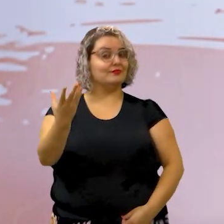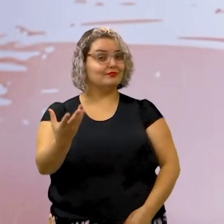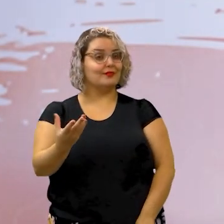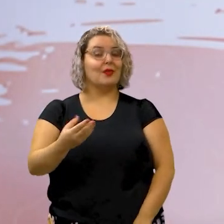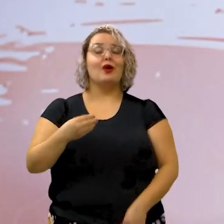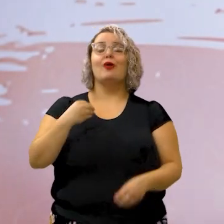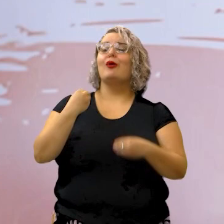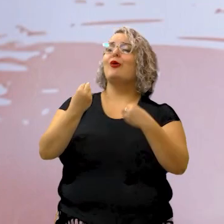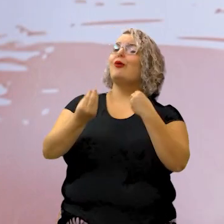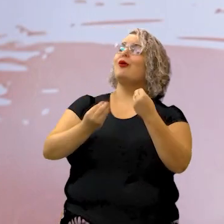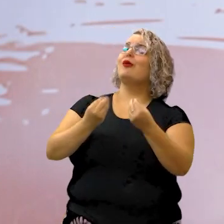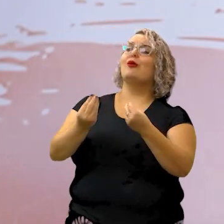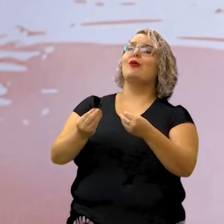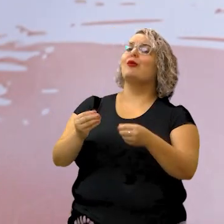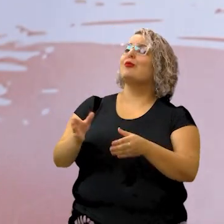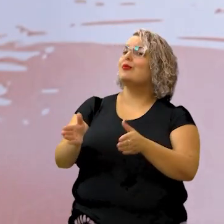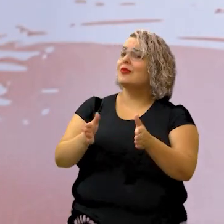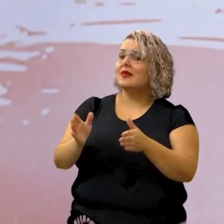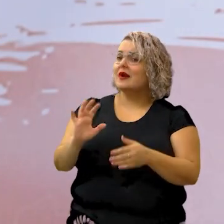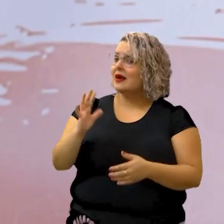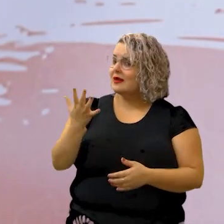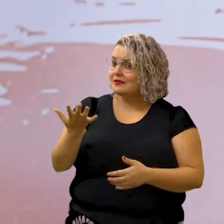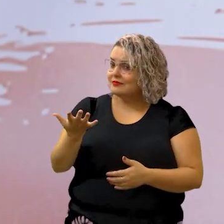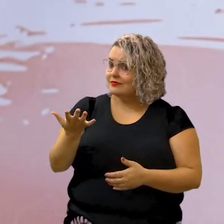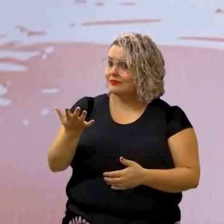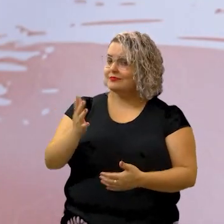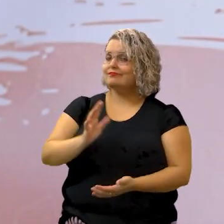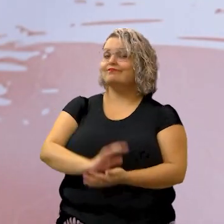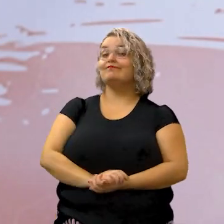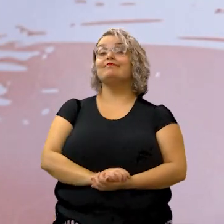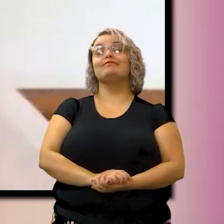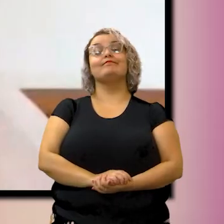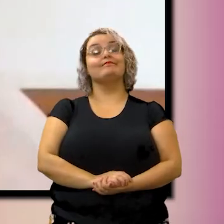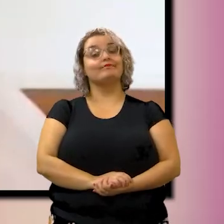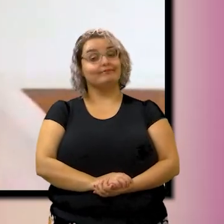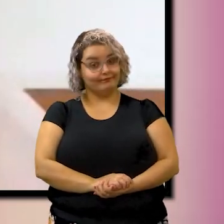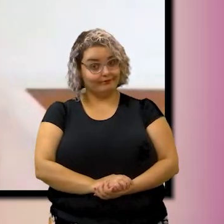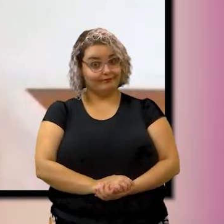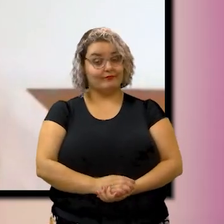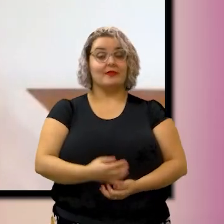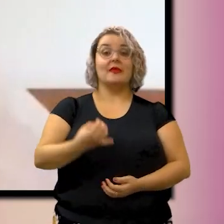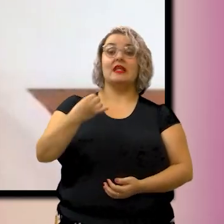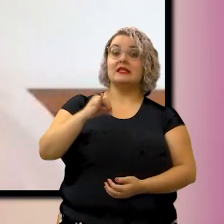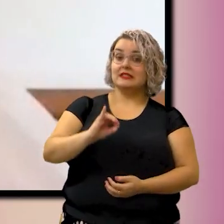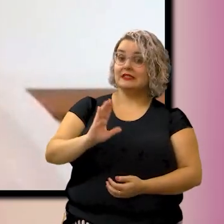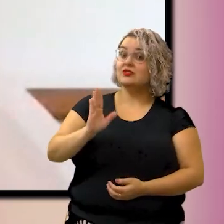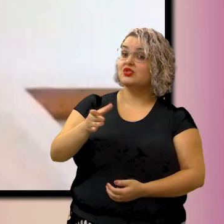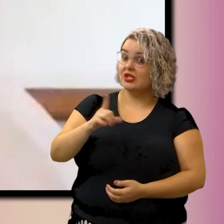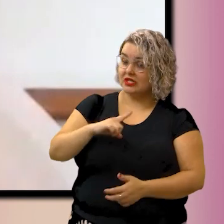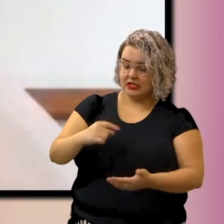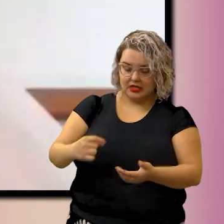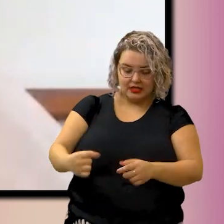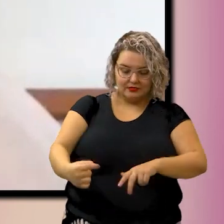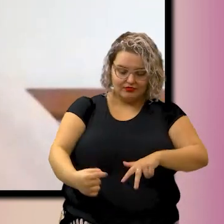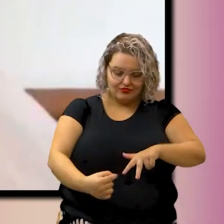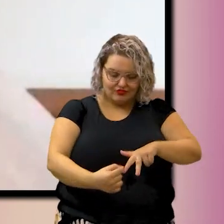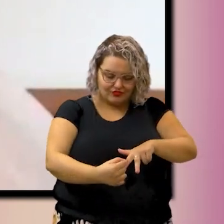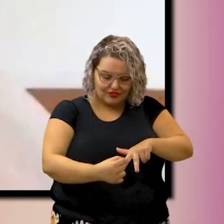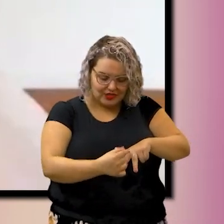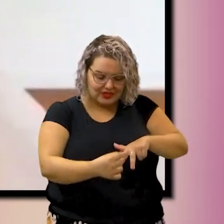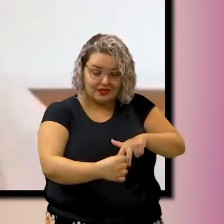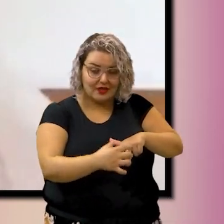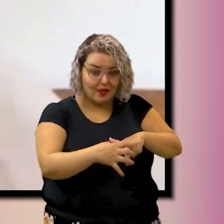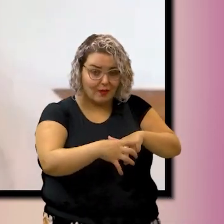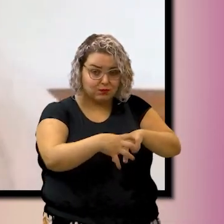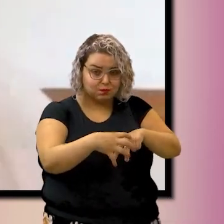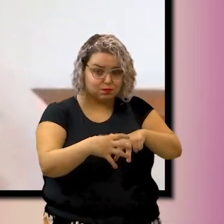vai viajar. E aí, doutora, como que fica essa situação? Então, se você já tem varizes,